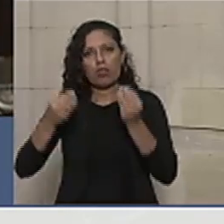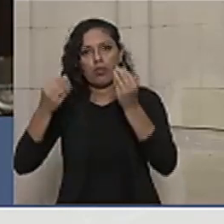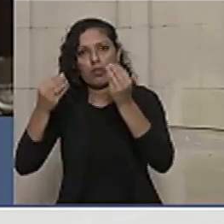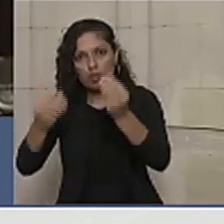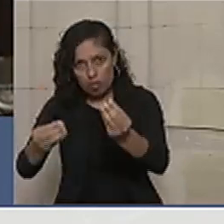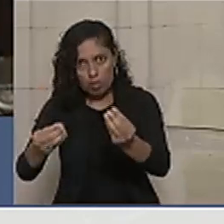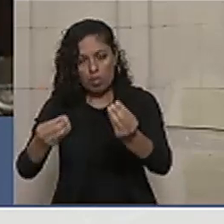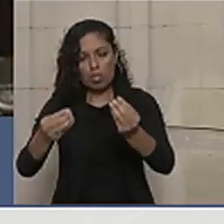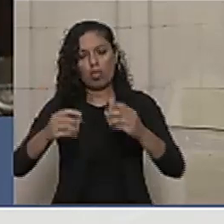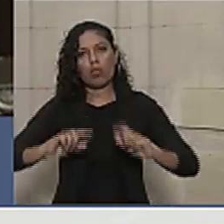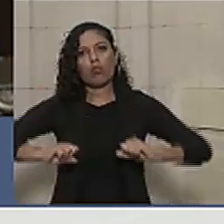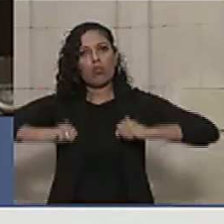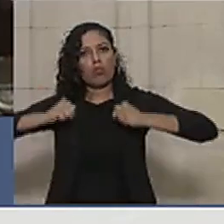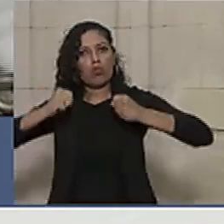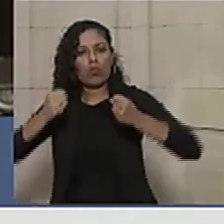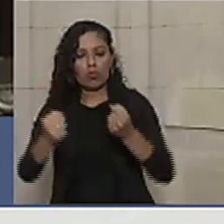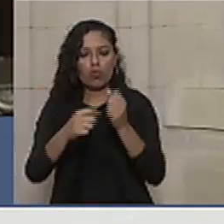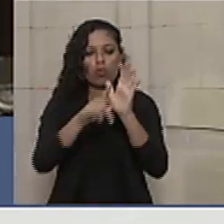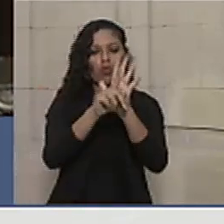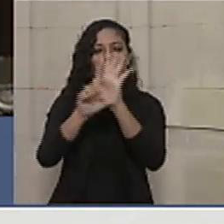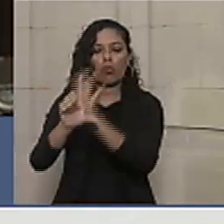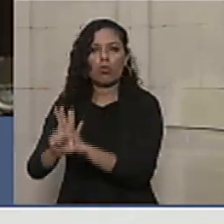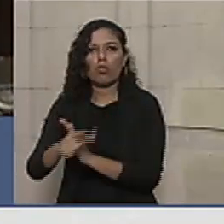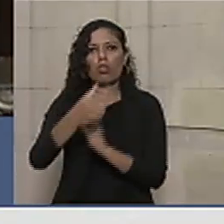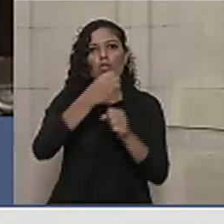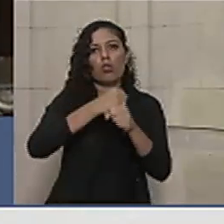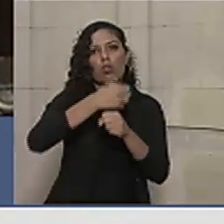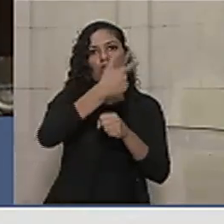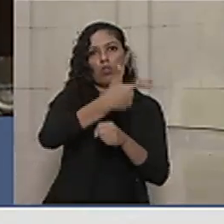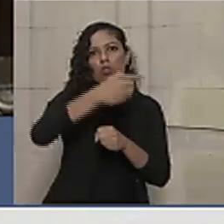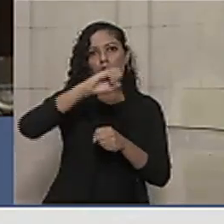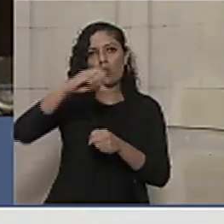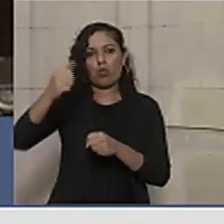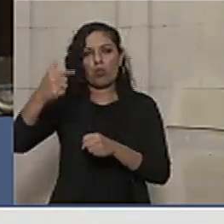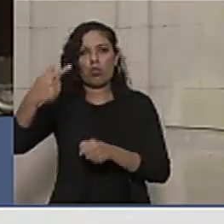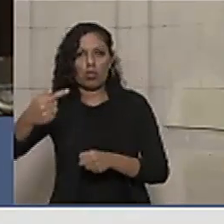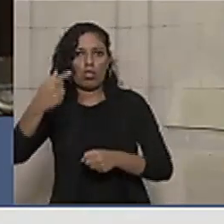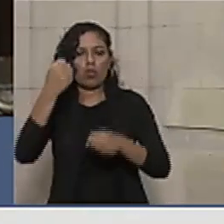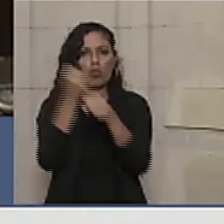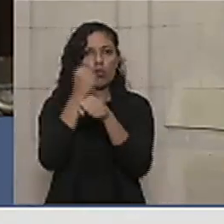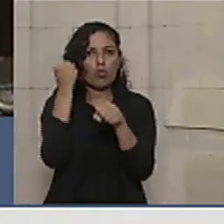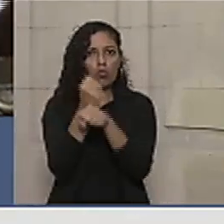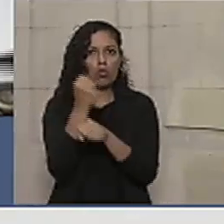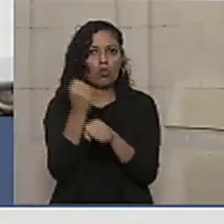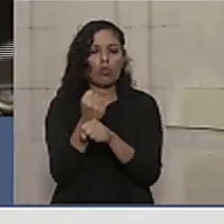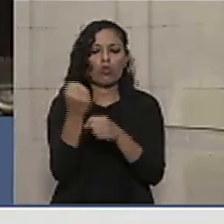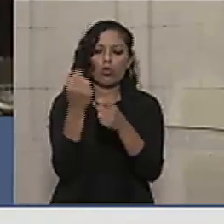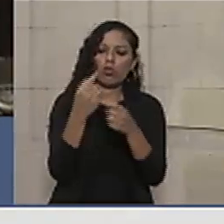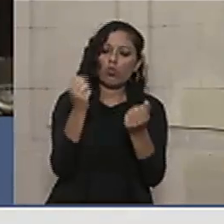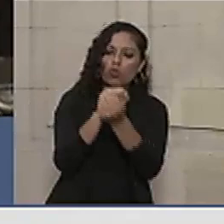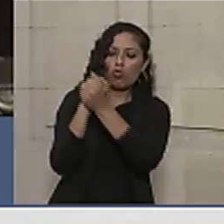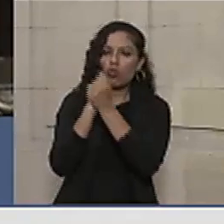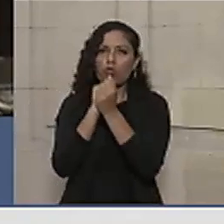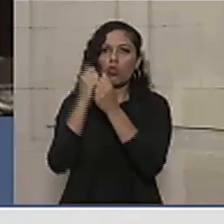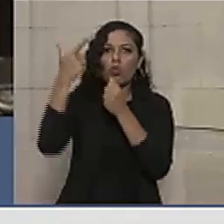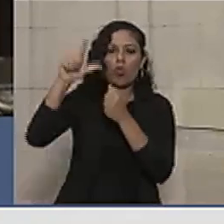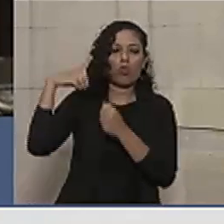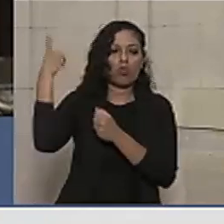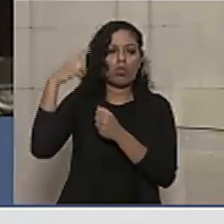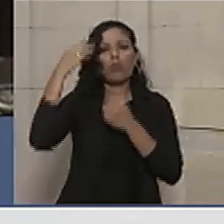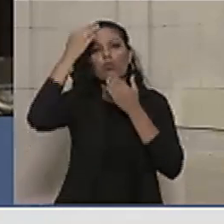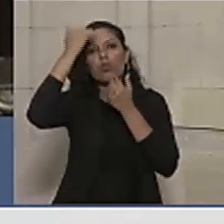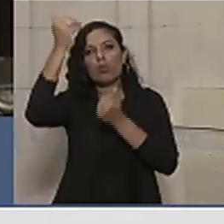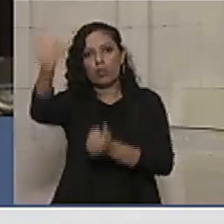a motivação do PL de 2017, construído a várias mãos.